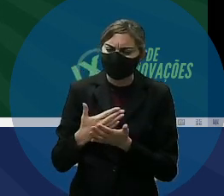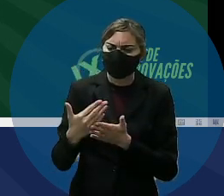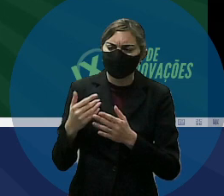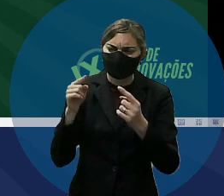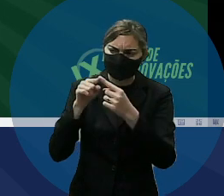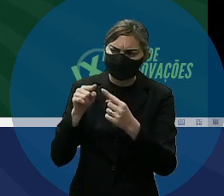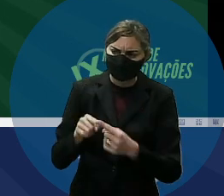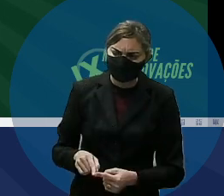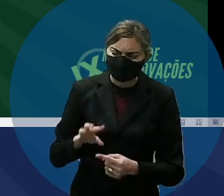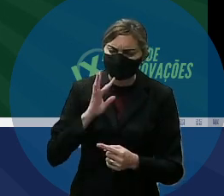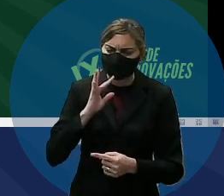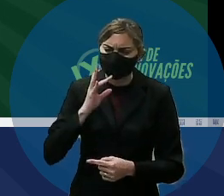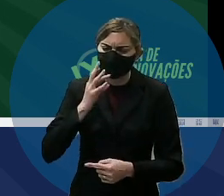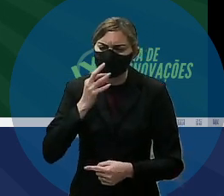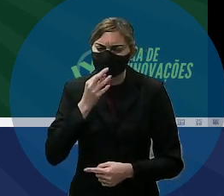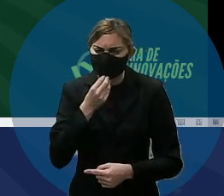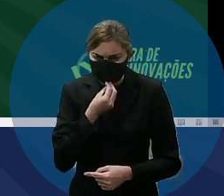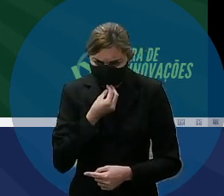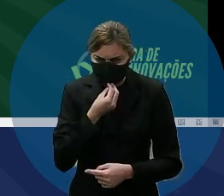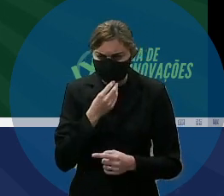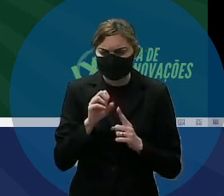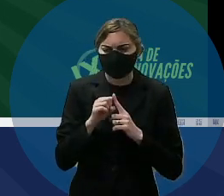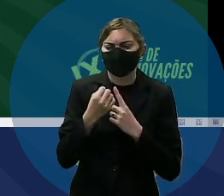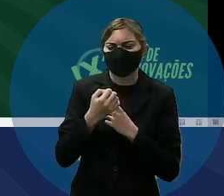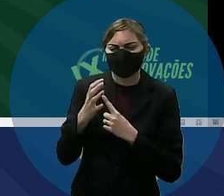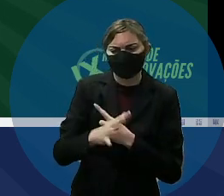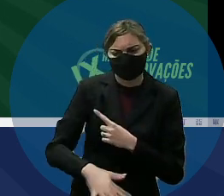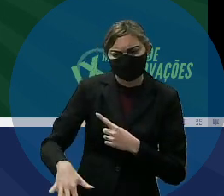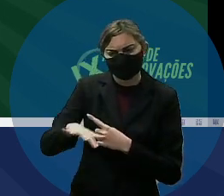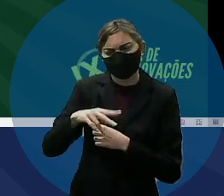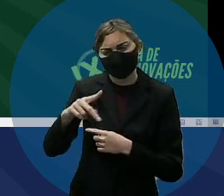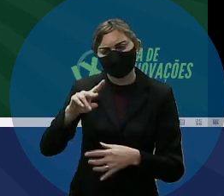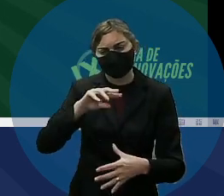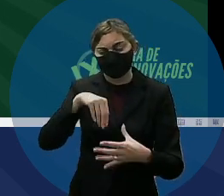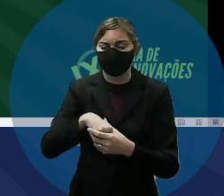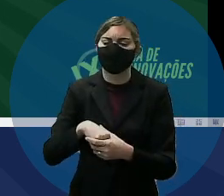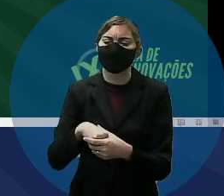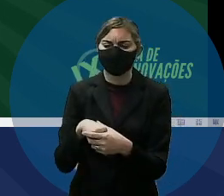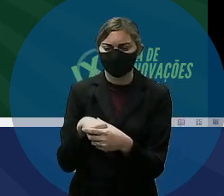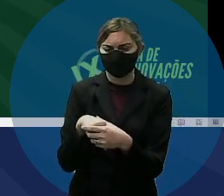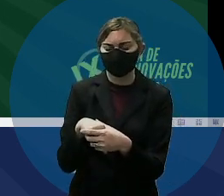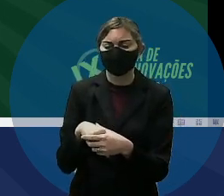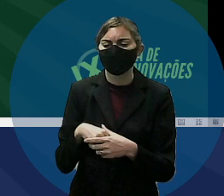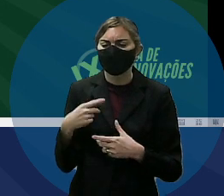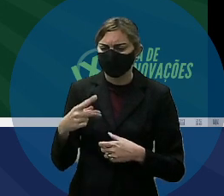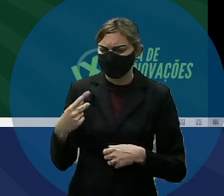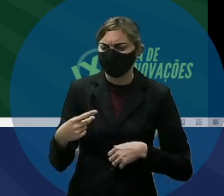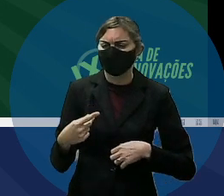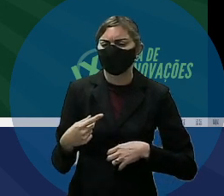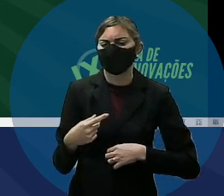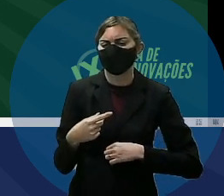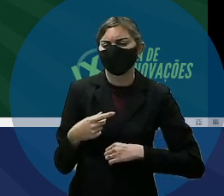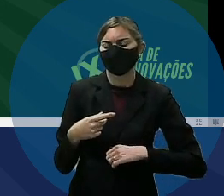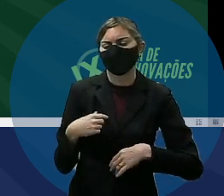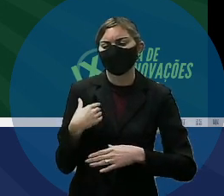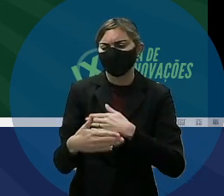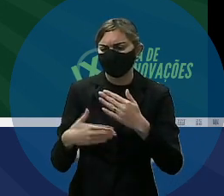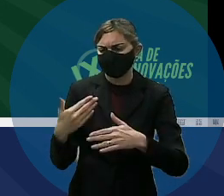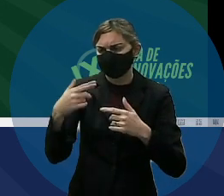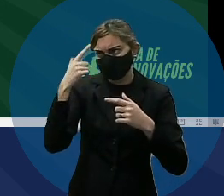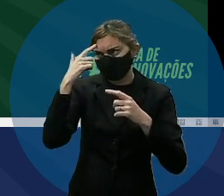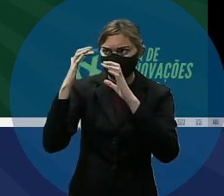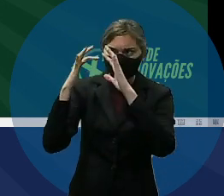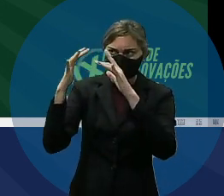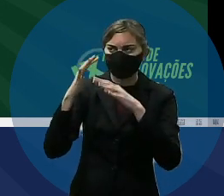esses conhecimentos com a sociedade na qual ele está inserido. Desenvolver também cálculo mental, estimativa